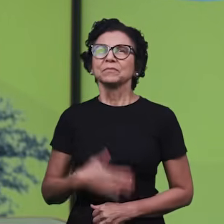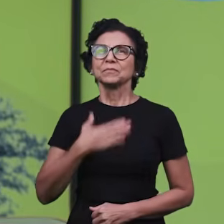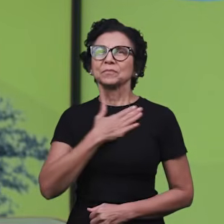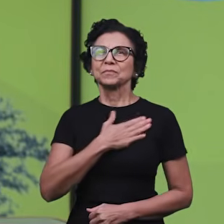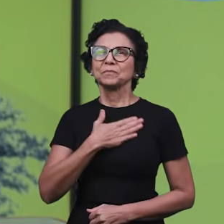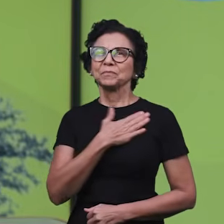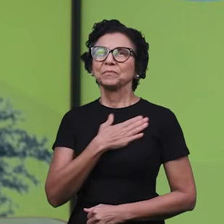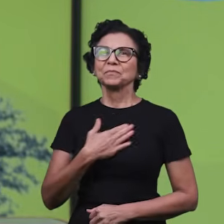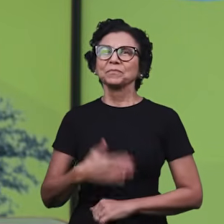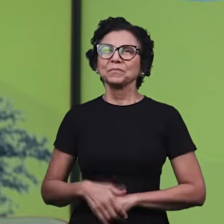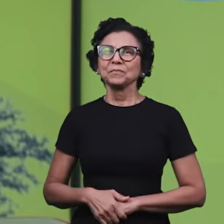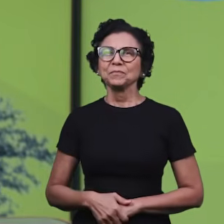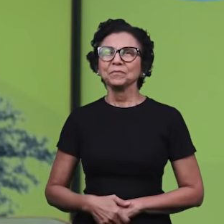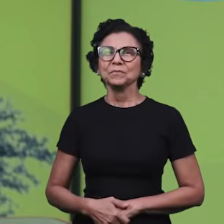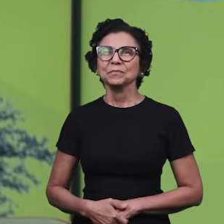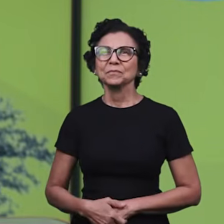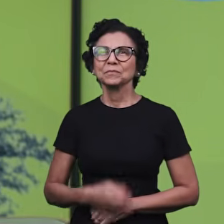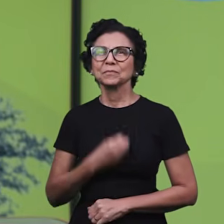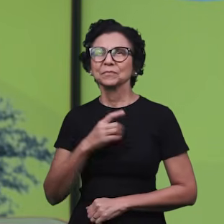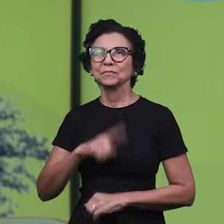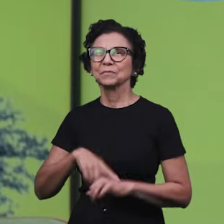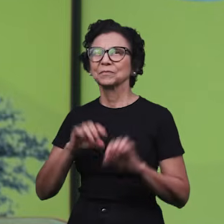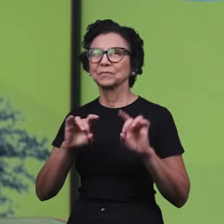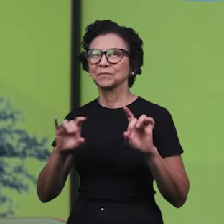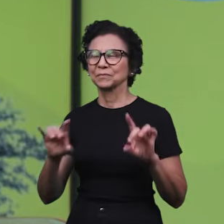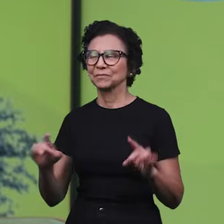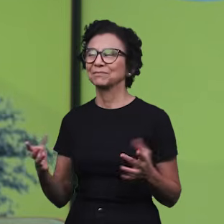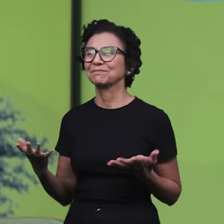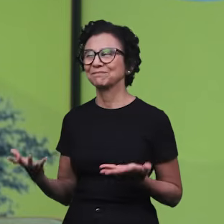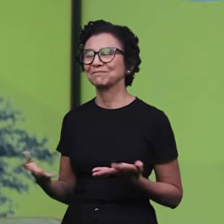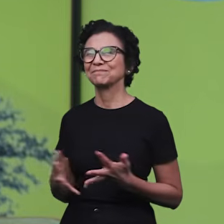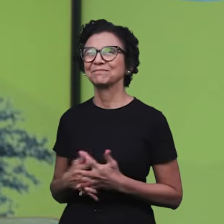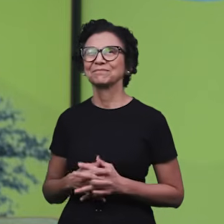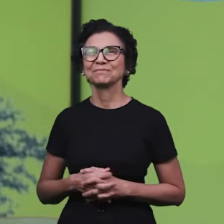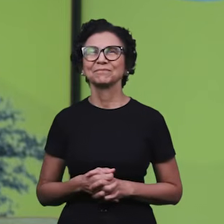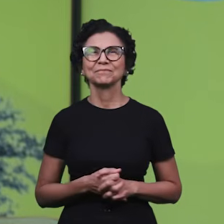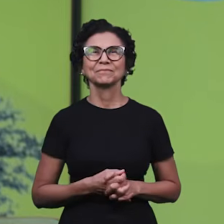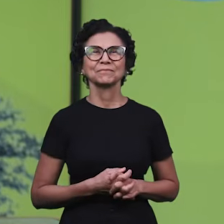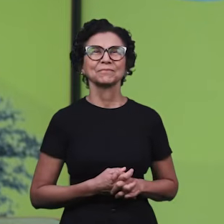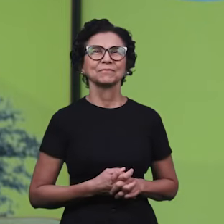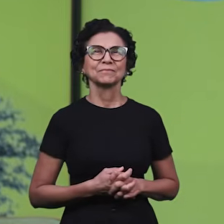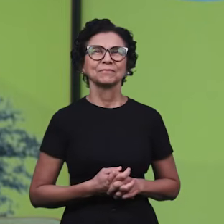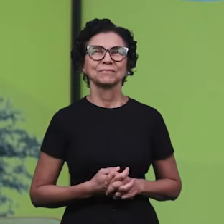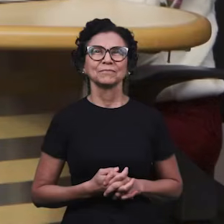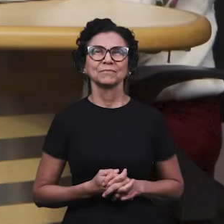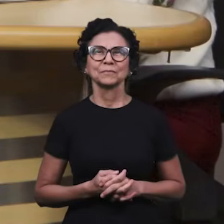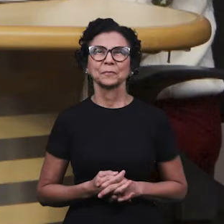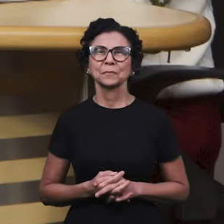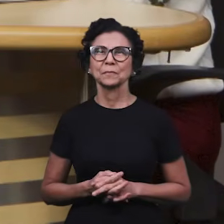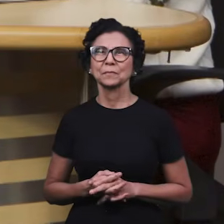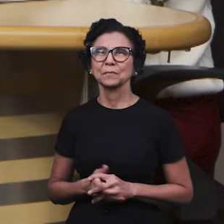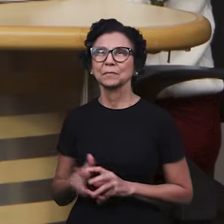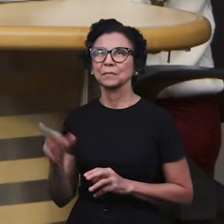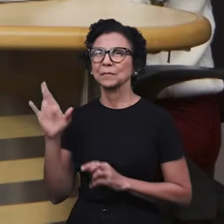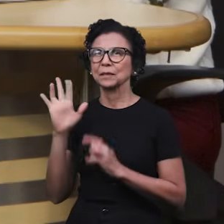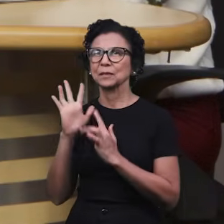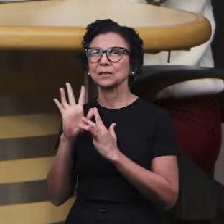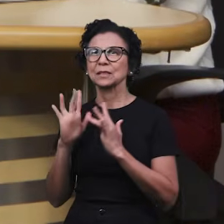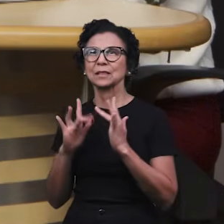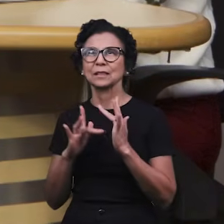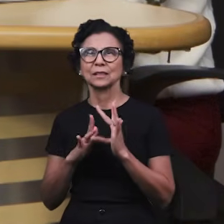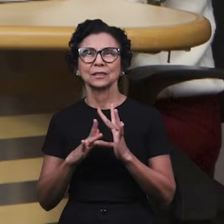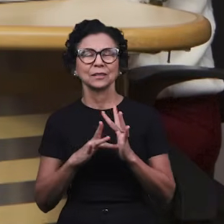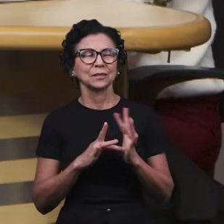irmãs, compartilhando desse momento especial e falar de coisas tão preciosas, né? Glória a Deus. Kézia, a paz do Senhor. Paz do